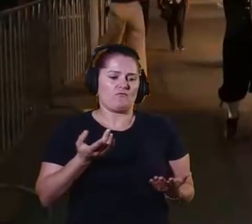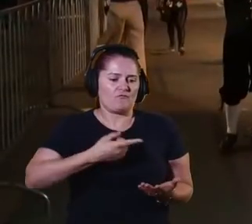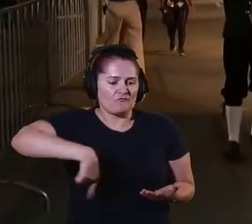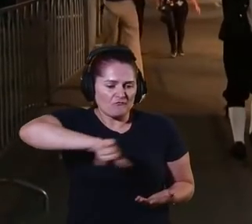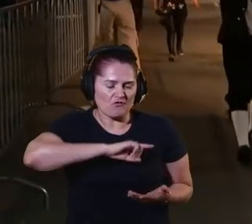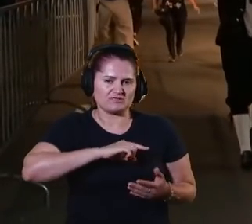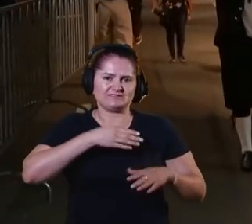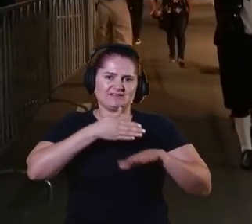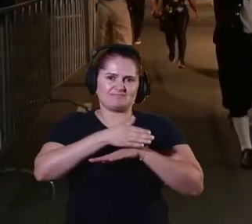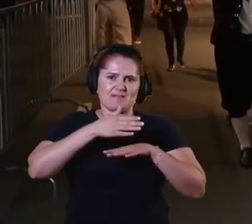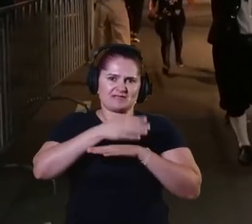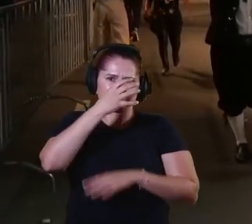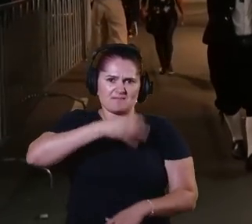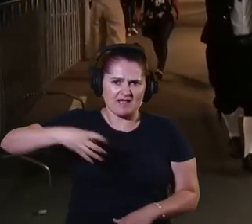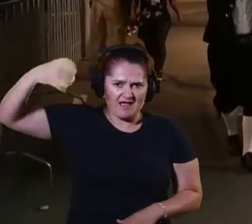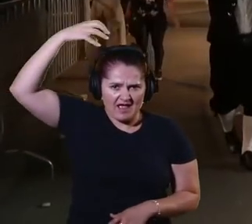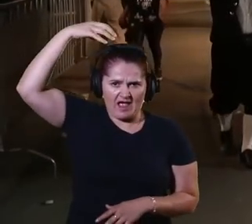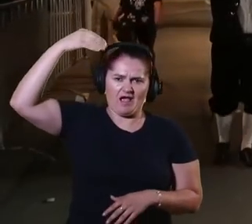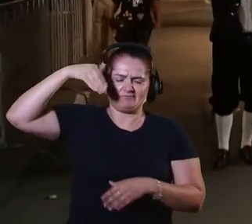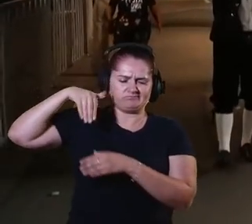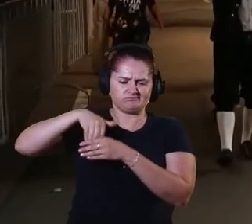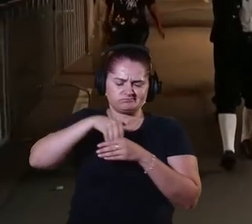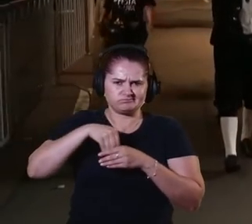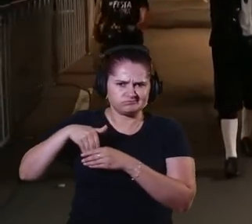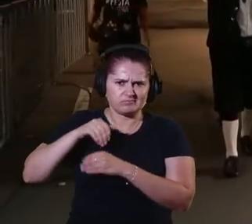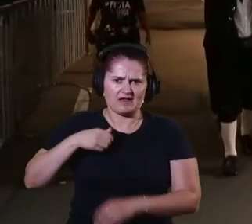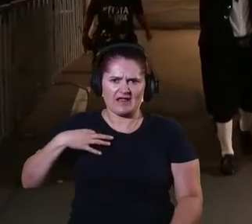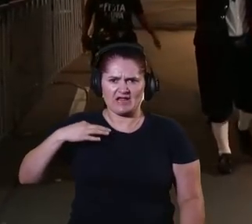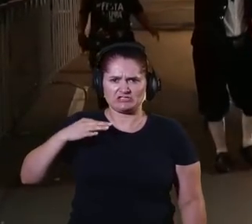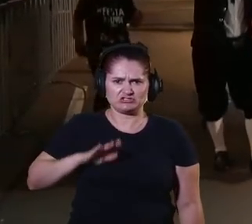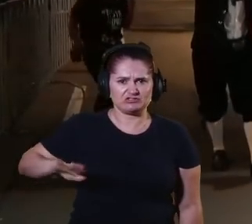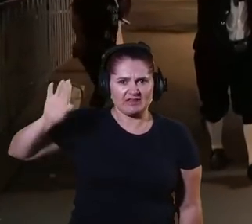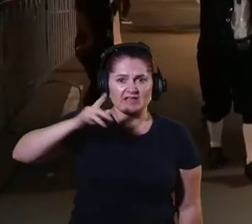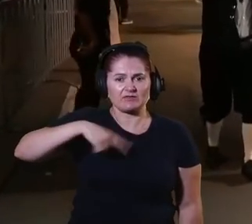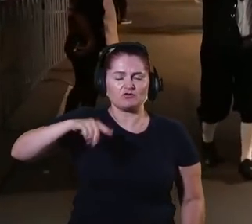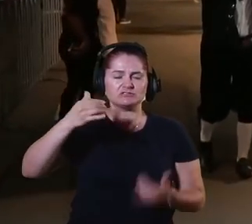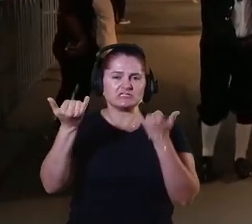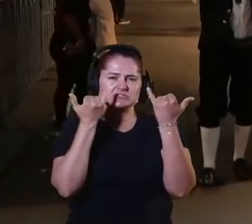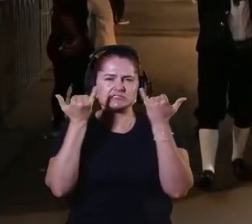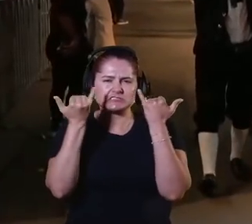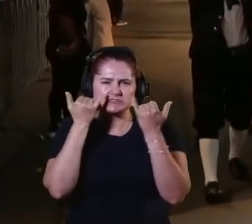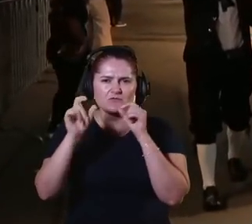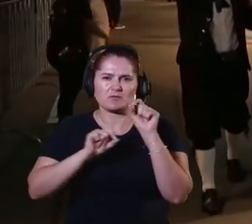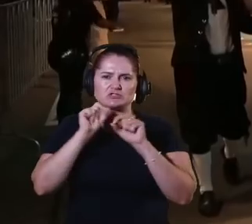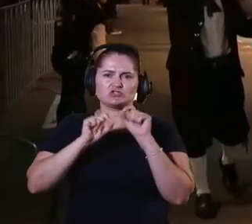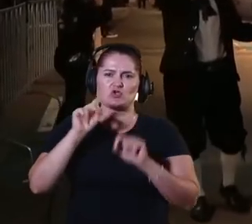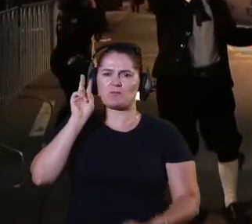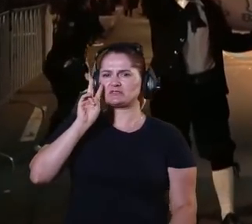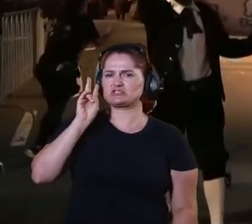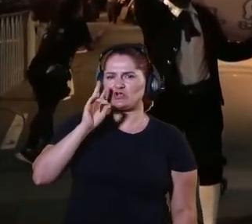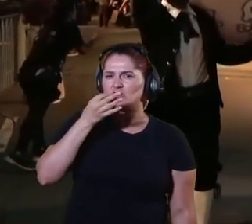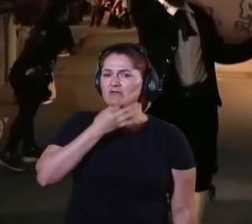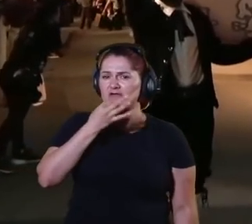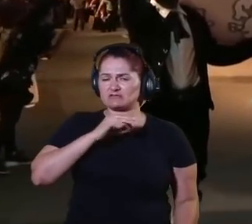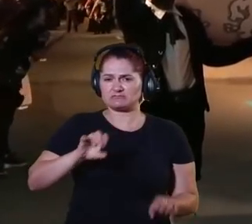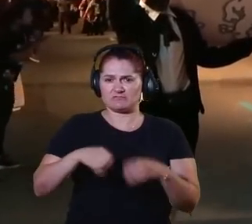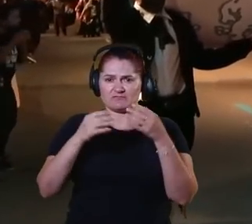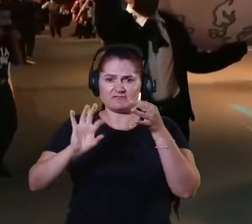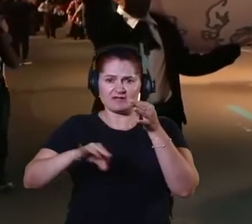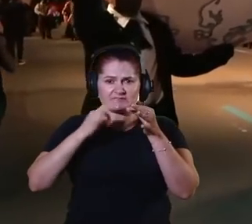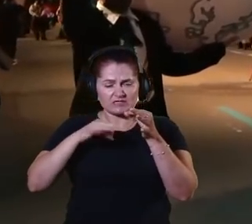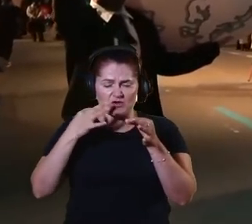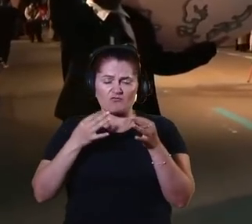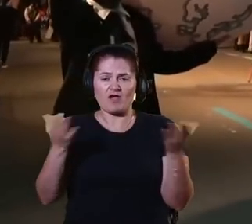uva e conhecer profundamente essa história. O que fica para vocês, né, e particularmente para você,